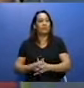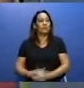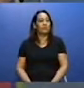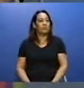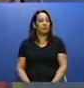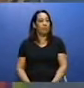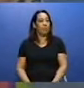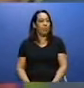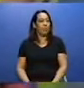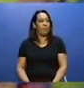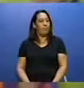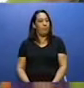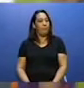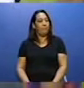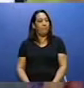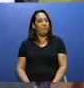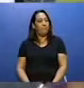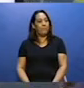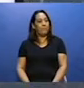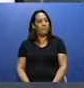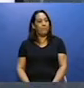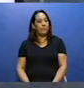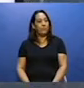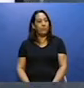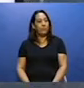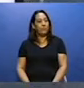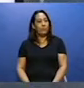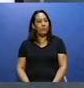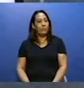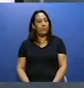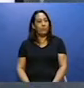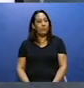cor. Desenha aí bem bonito.